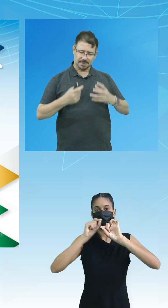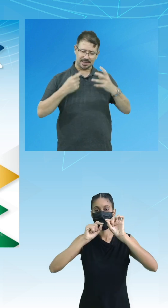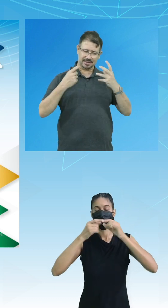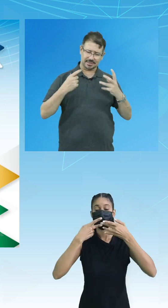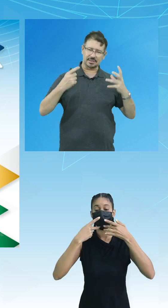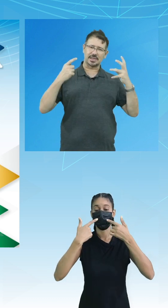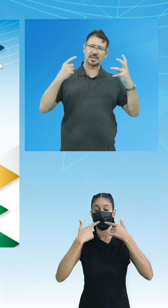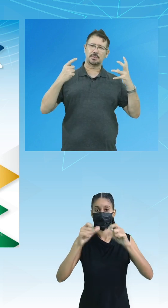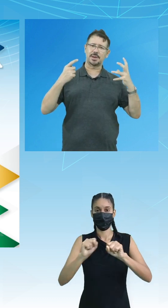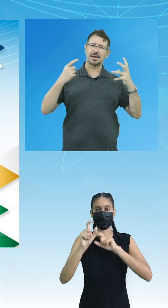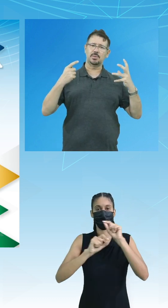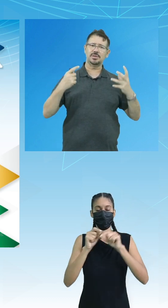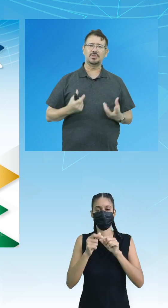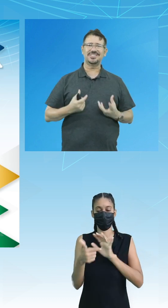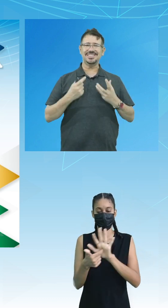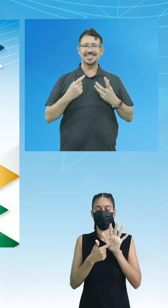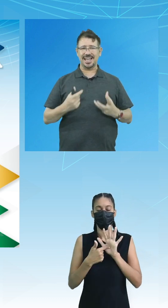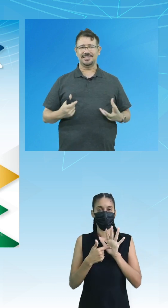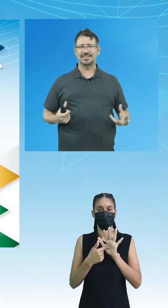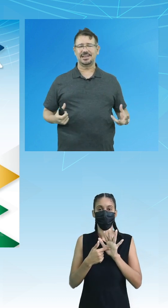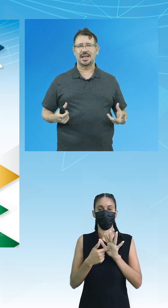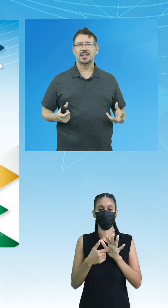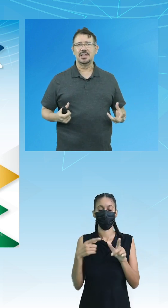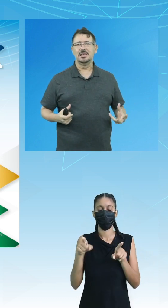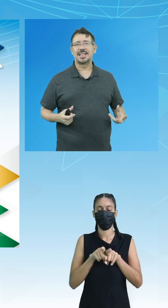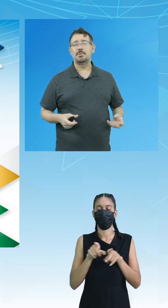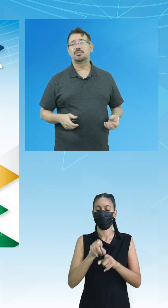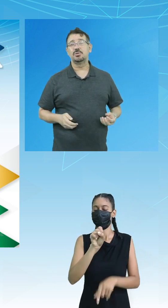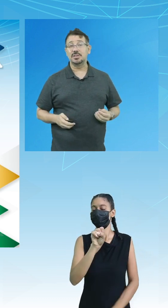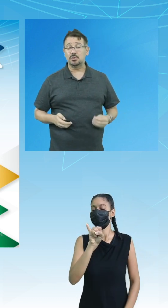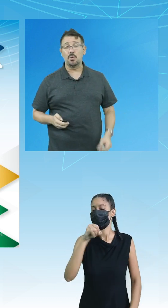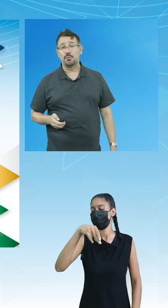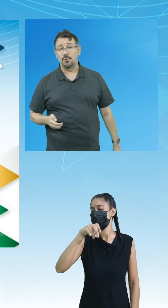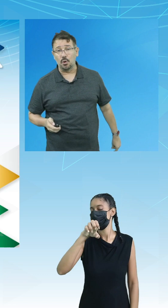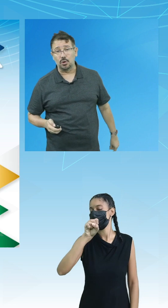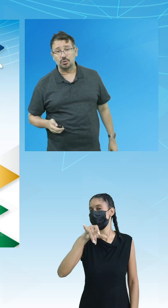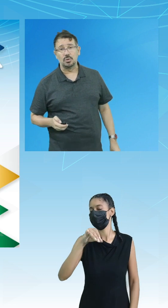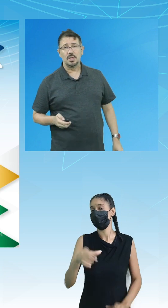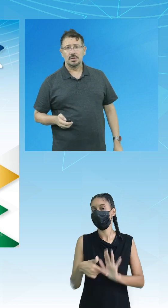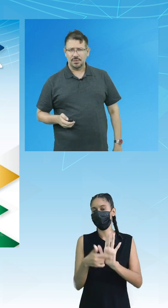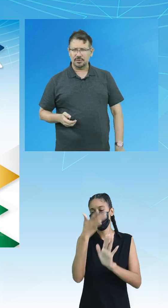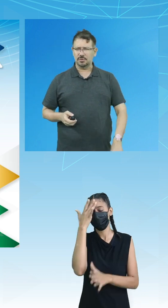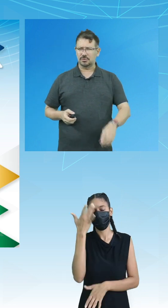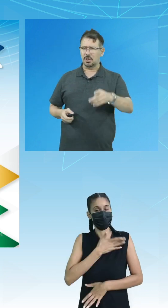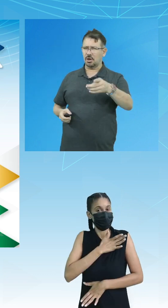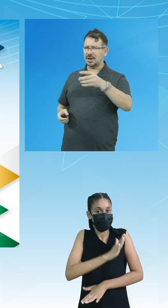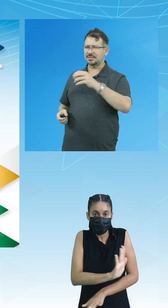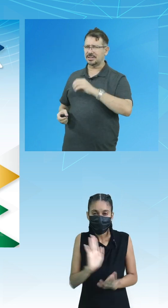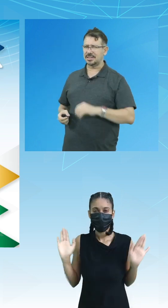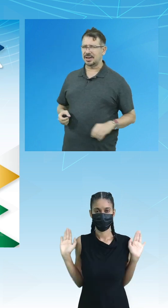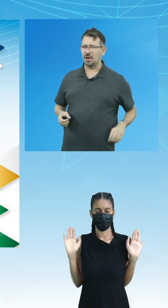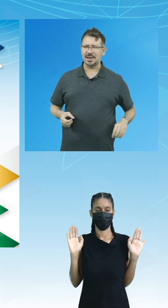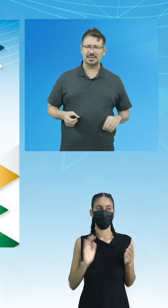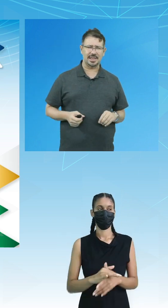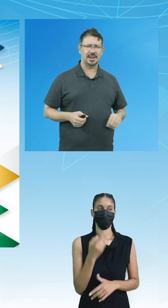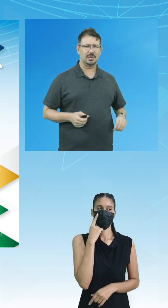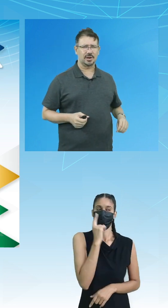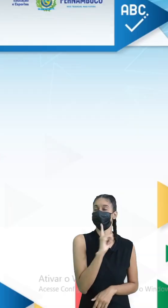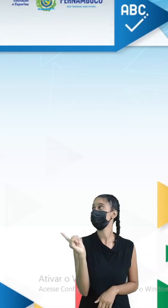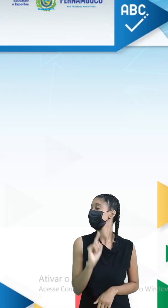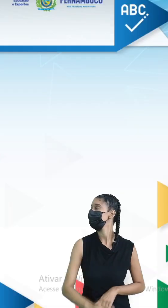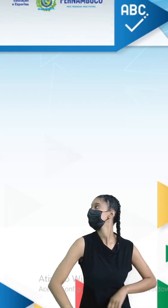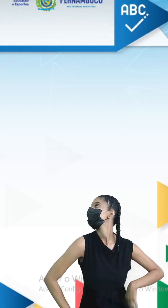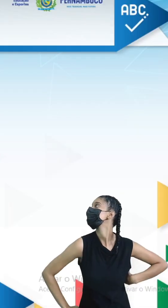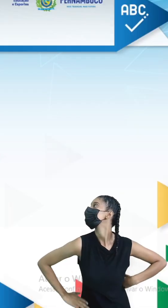Ele passa tanto a questão paralinguística quanto cinésica. Está mostrando um desconforto. Vejam só, olha essa tela, olhe na tela